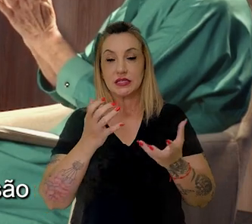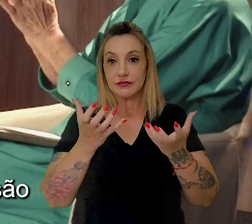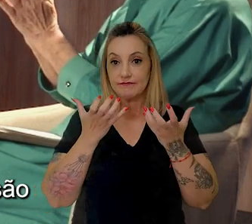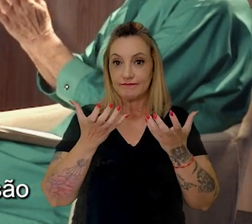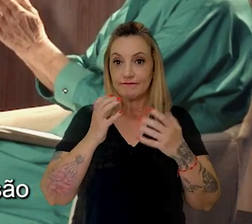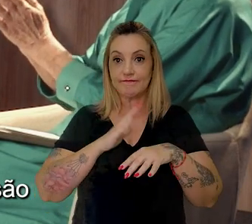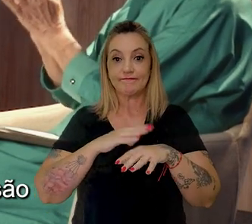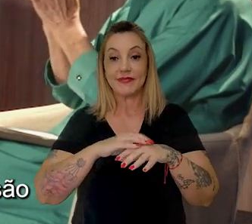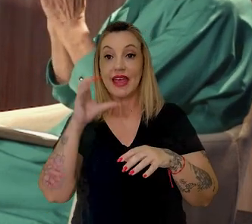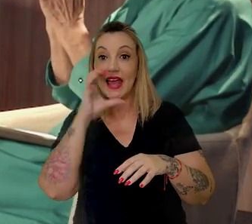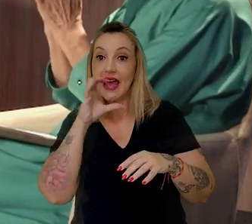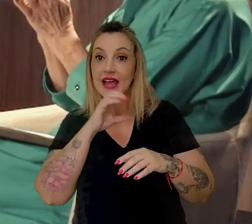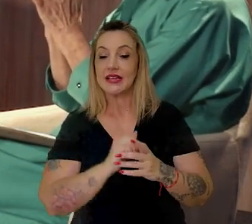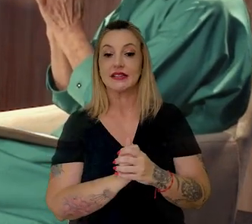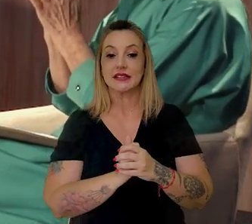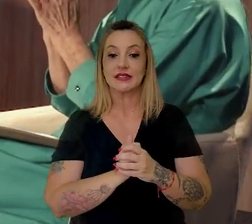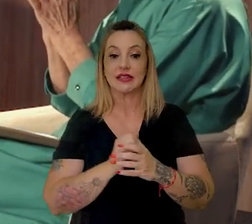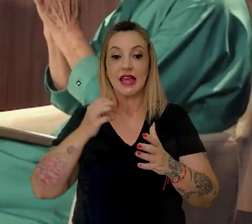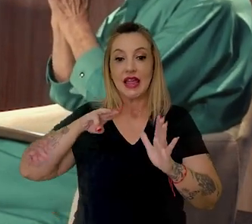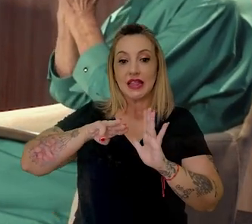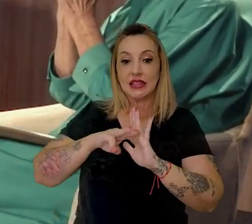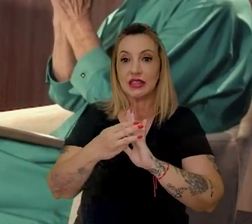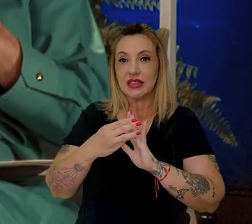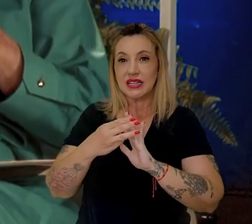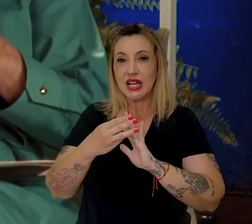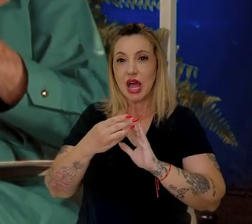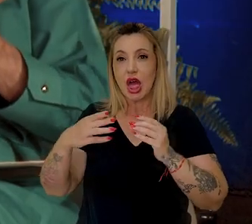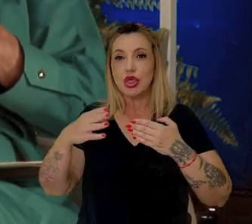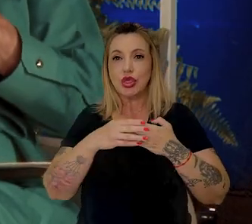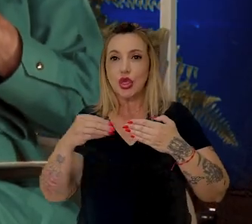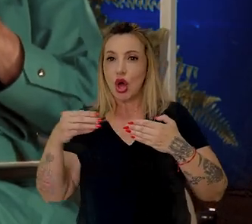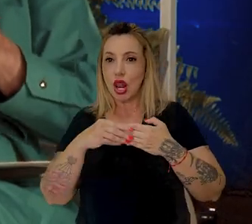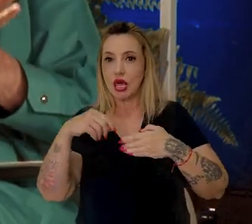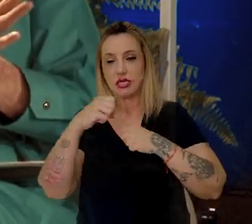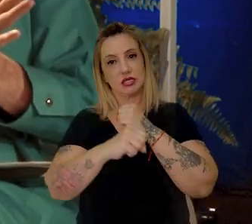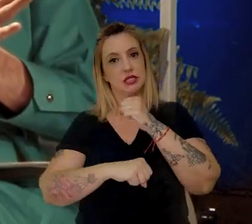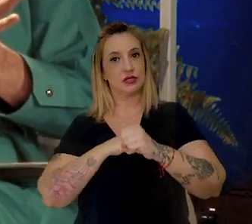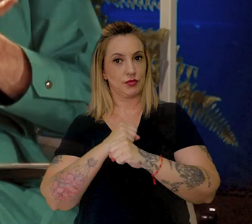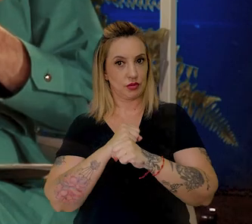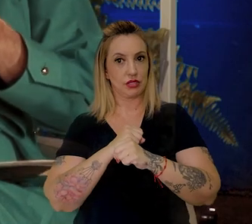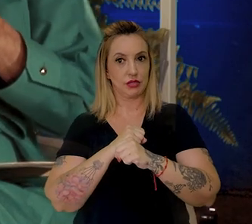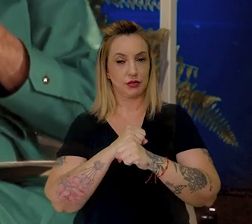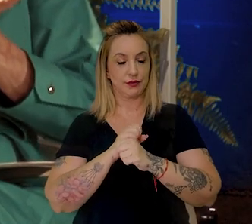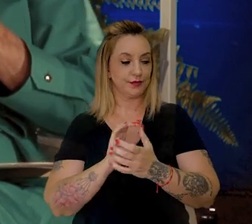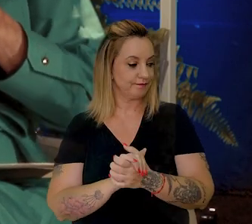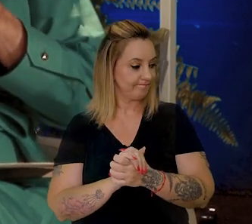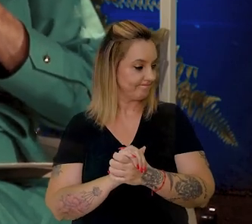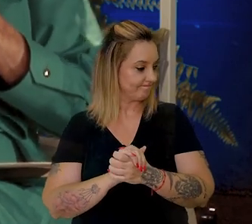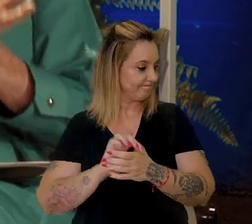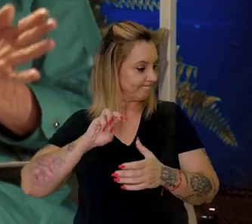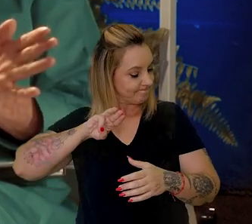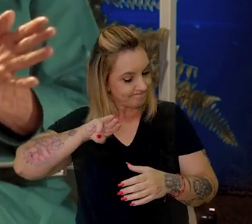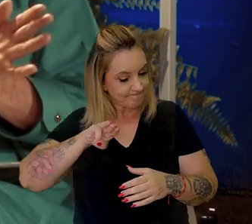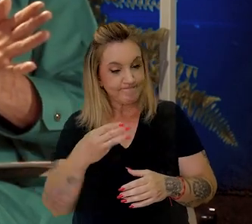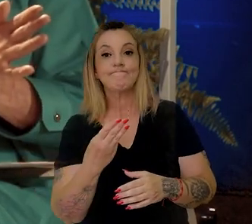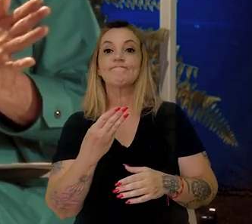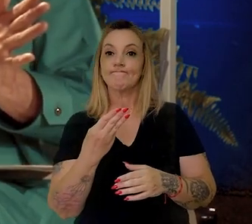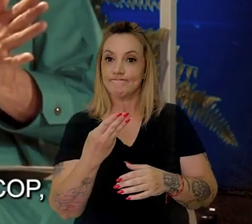fazer isso rápido são trilhões de dólares por ano trilhões